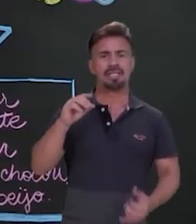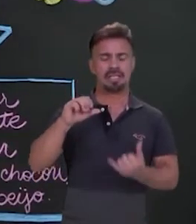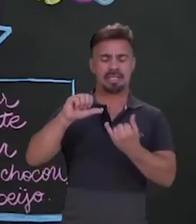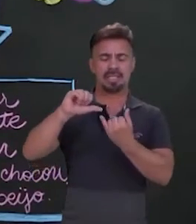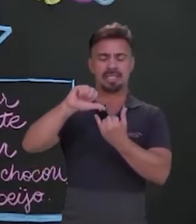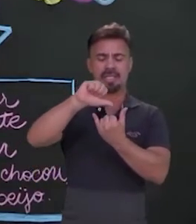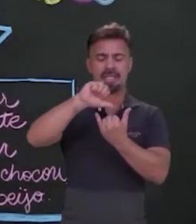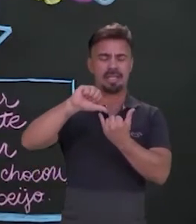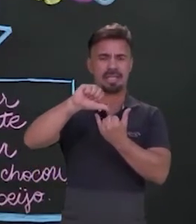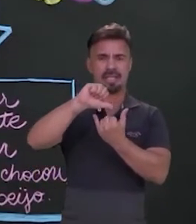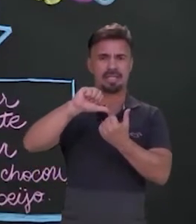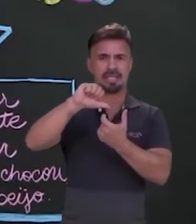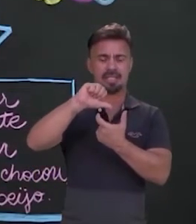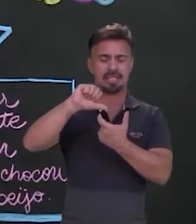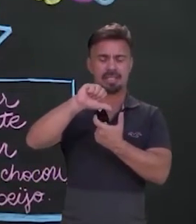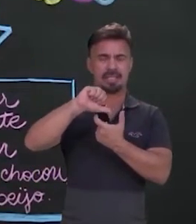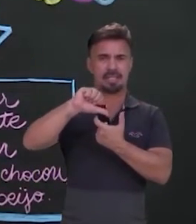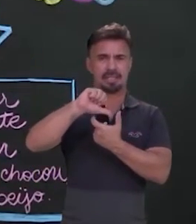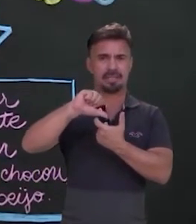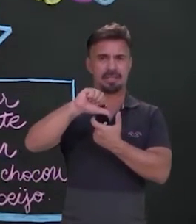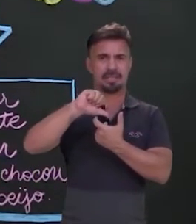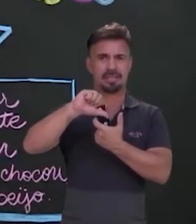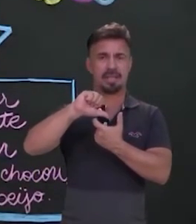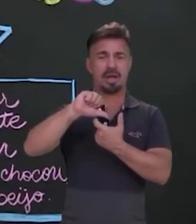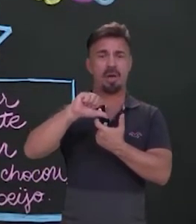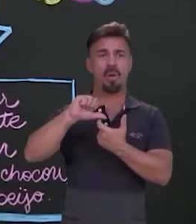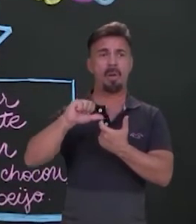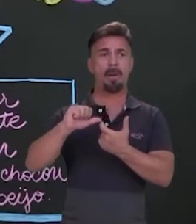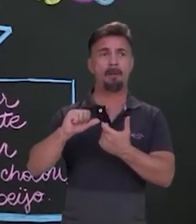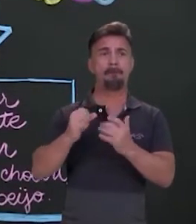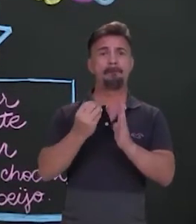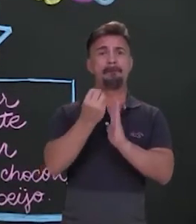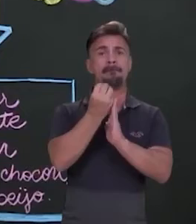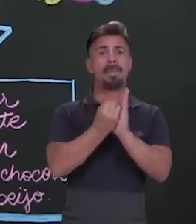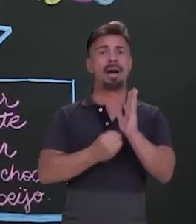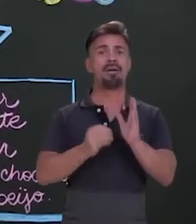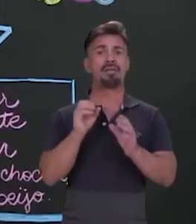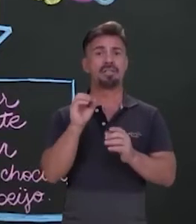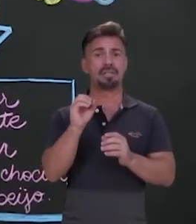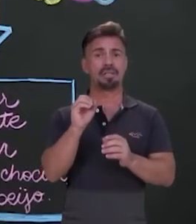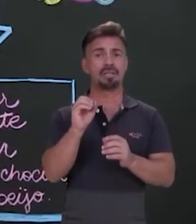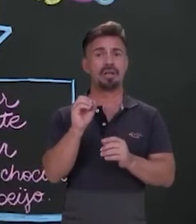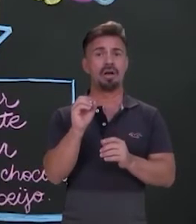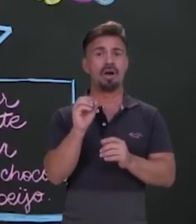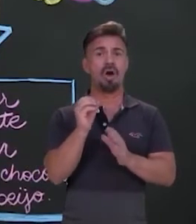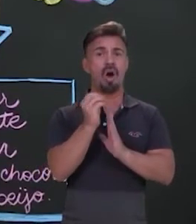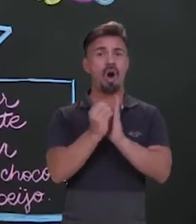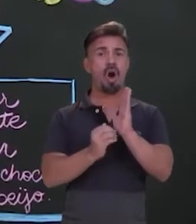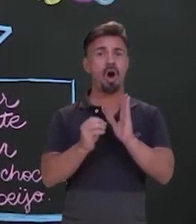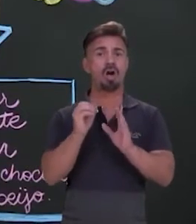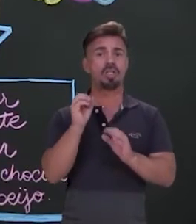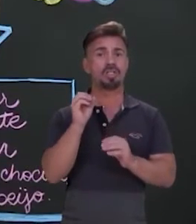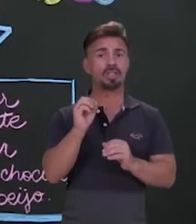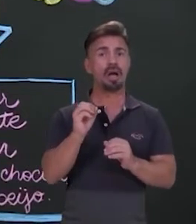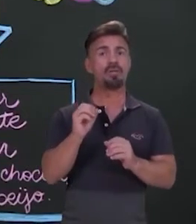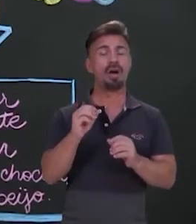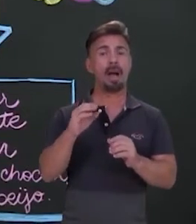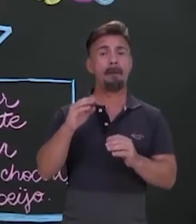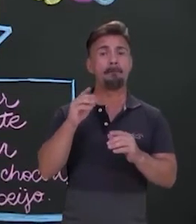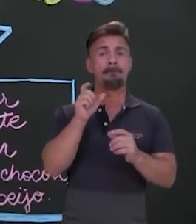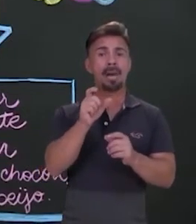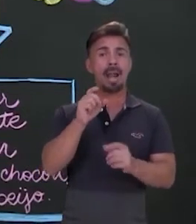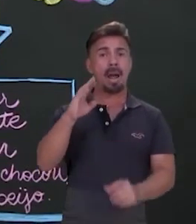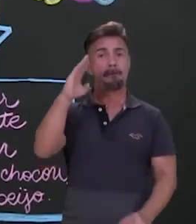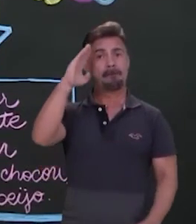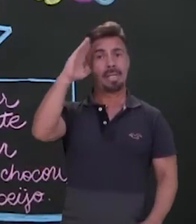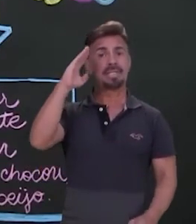esse embaralhamento das letras, ele vem da palavra primitiva para a palavra derivada, ou seja, existe uma raiz, existe uma palavra principal,